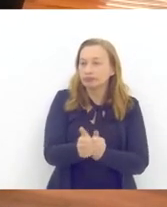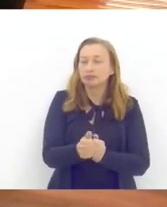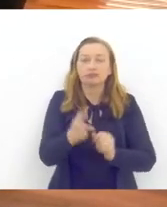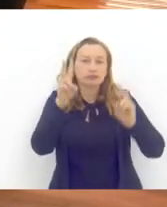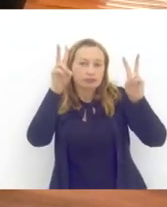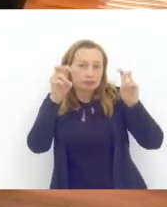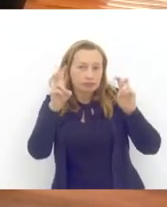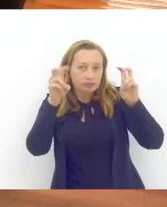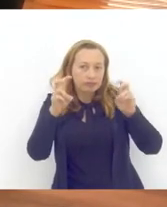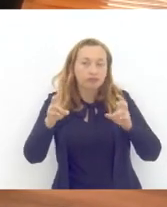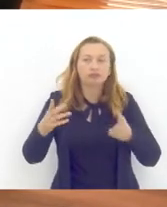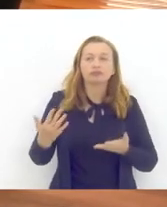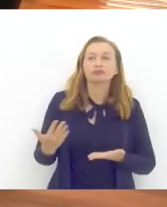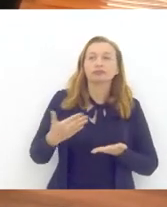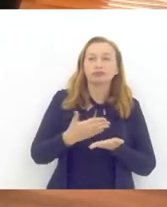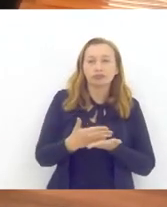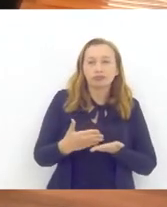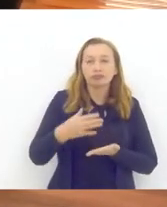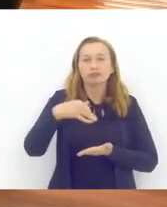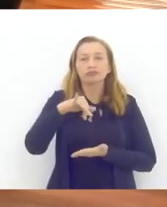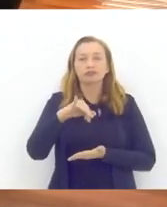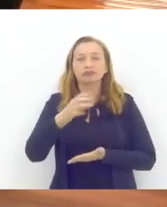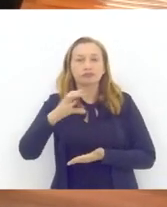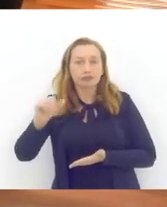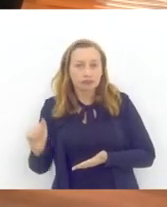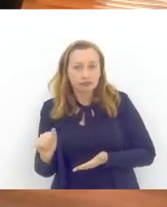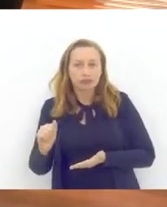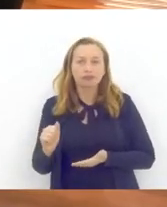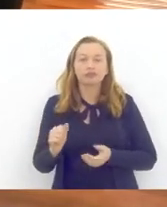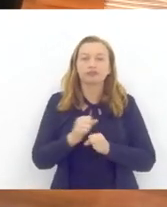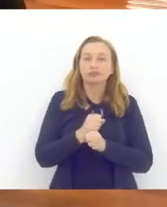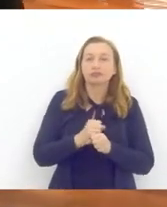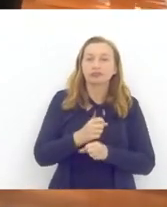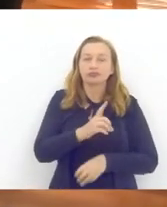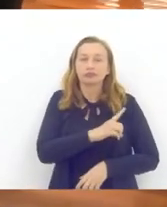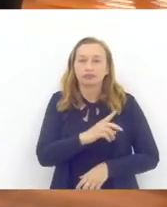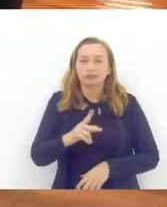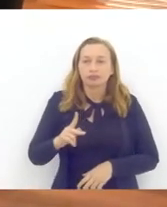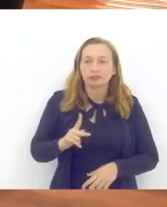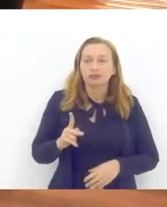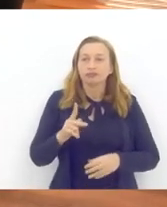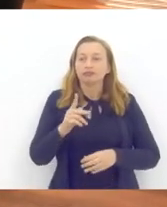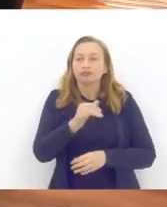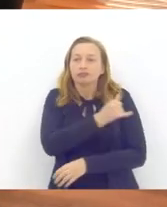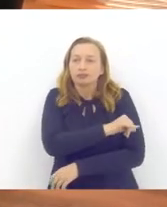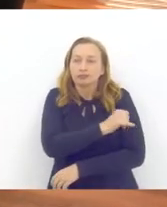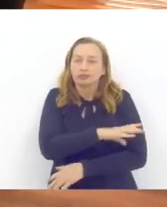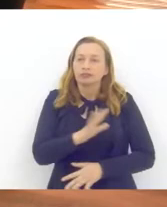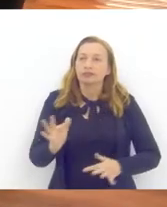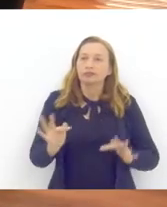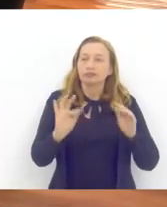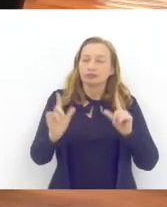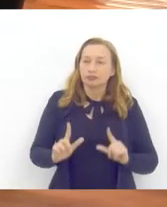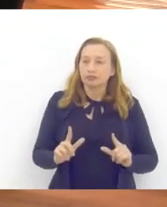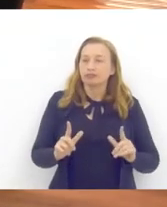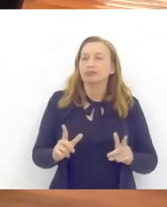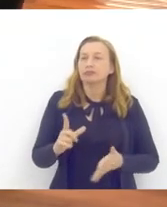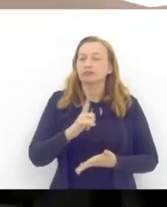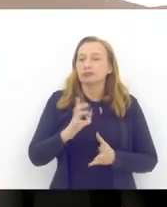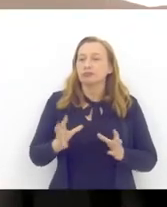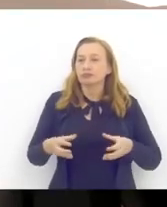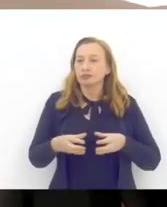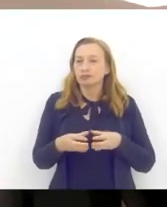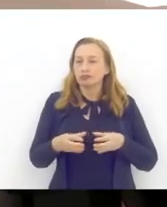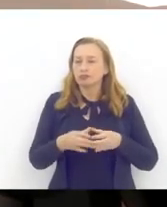questão já desde março desse ano. A Defensoria do Rio de Janeiro, eu tenho a felicidade de participar de um gabinete de